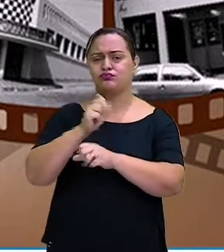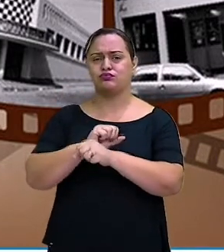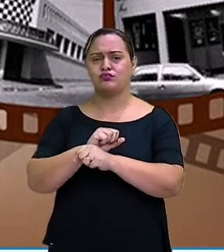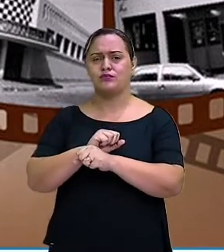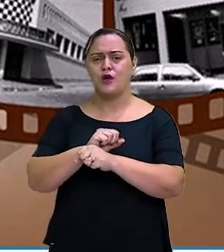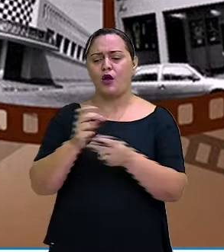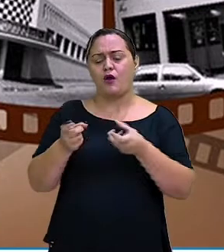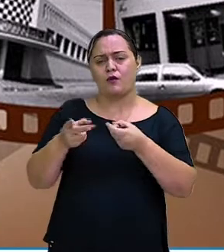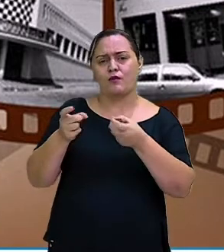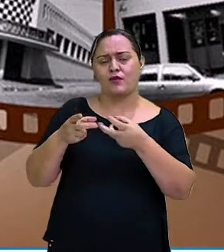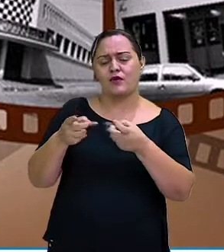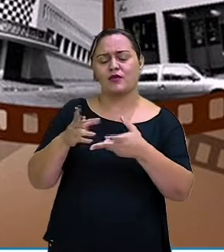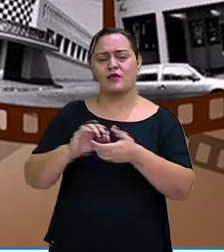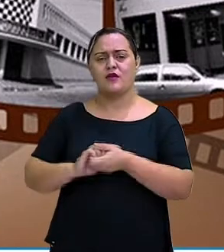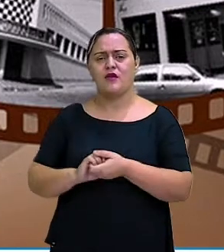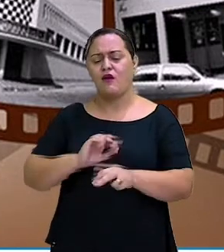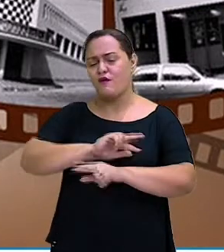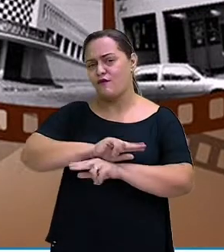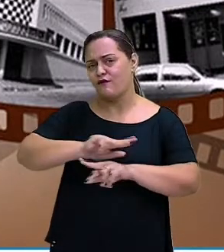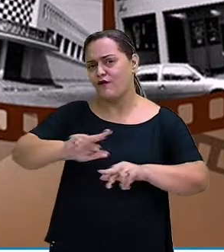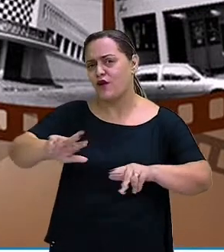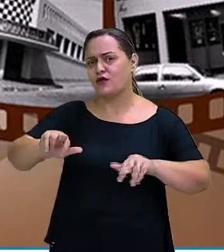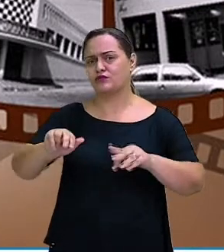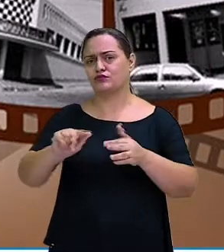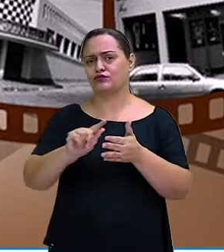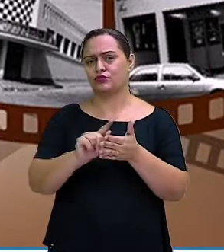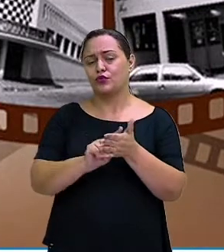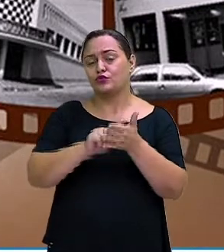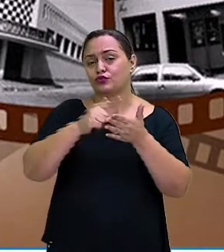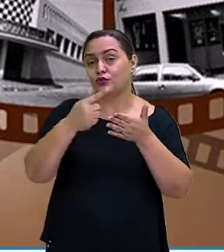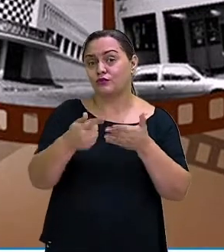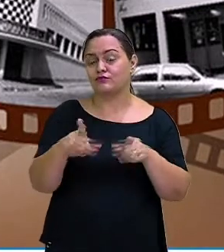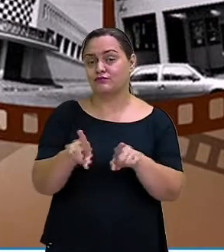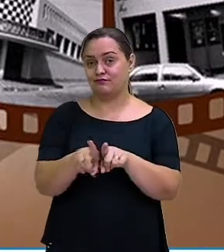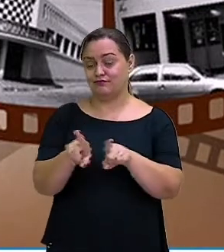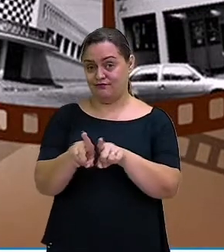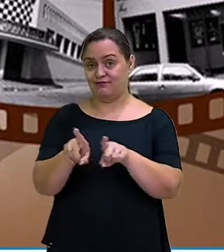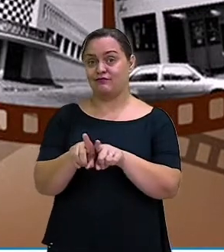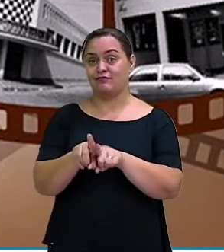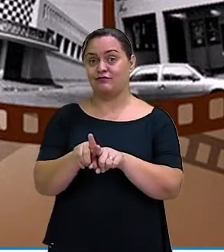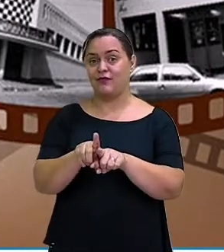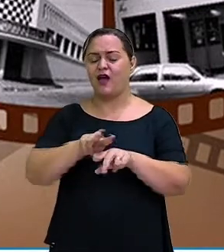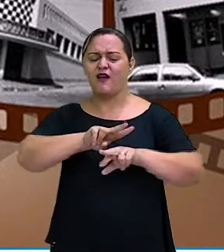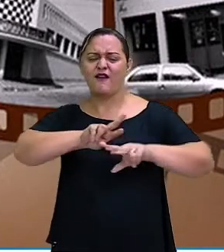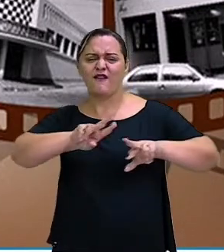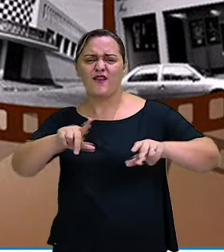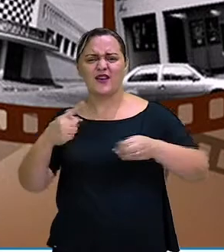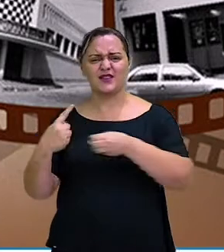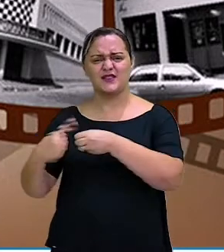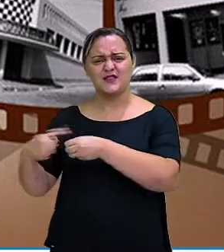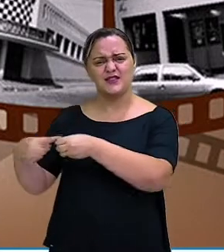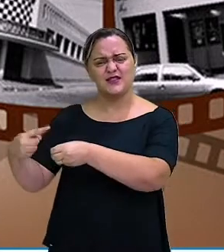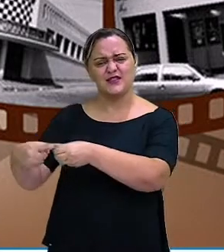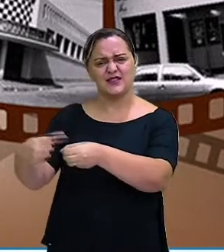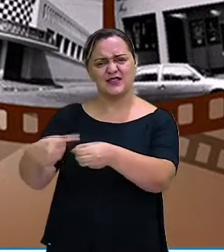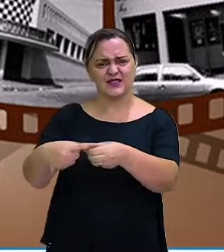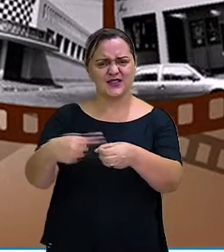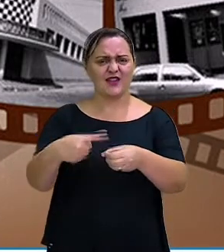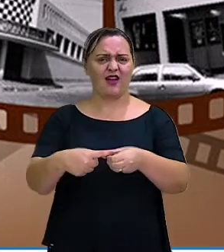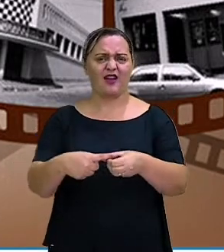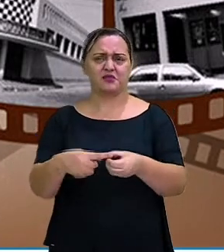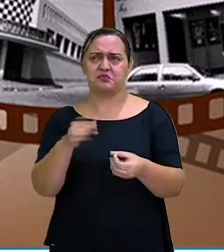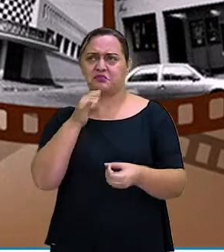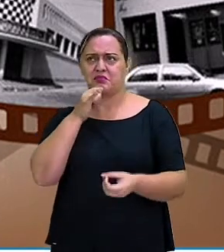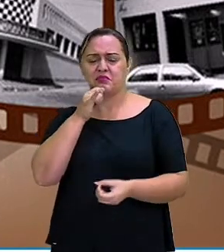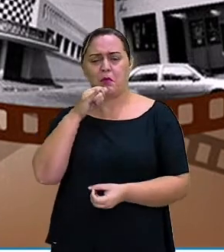polo, como os de Barbacena, Guaranésias, Cataguases, Pouso